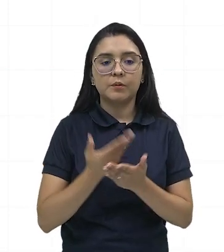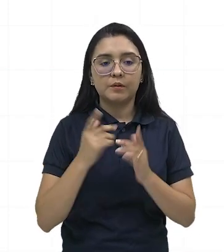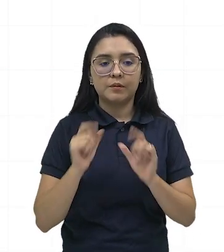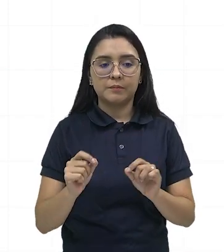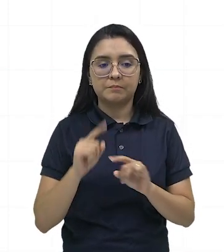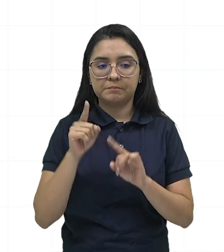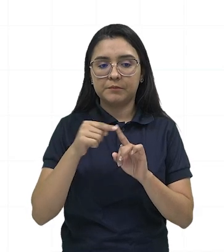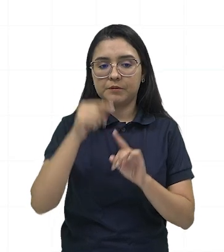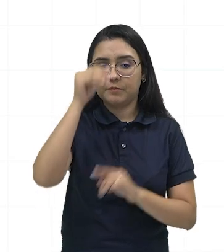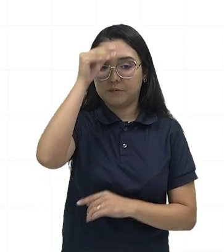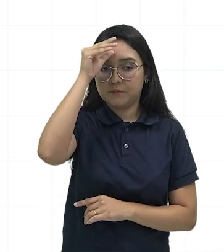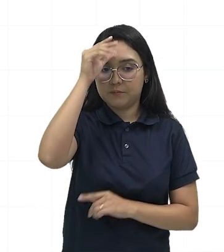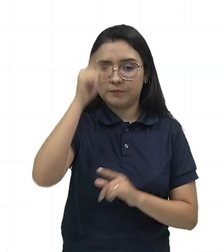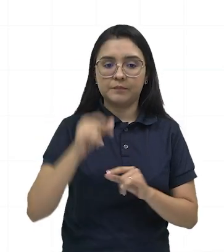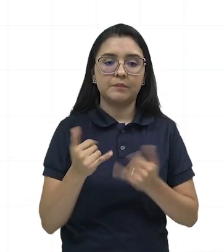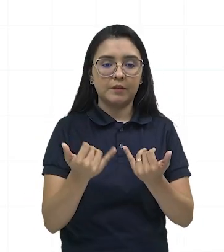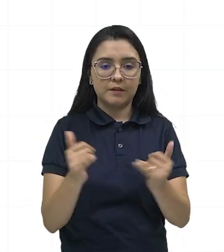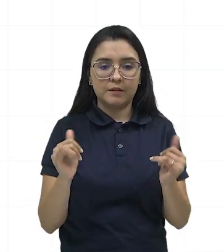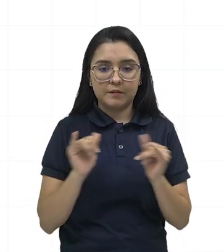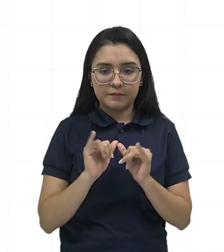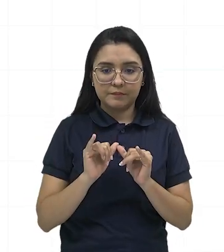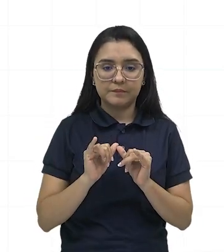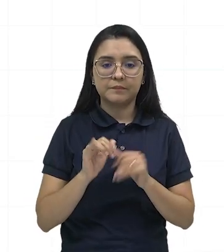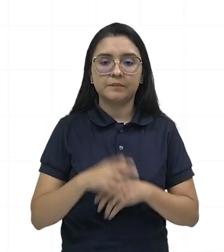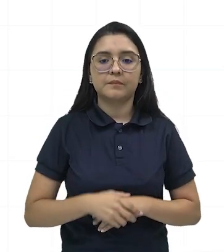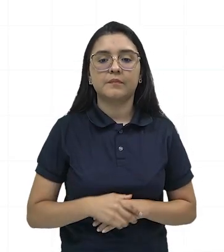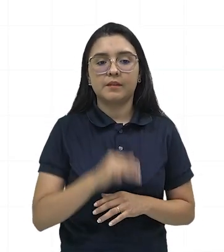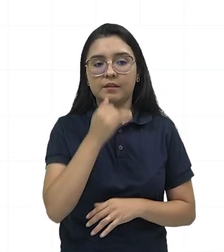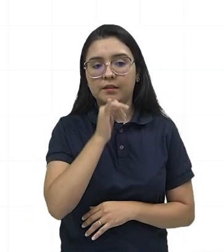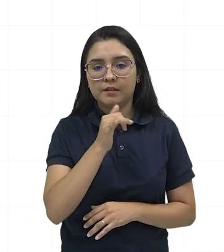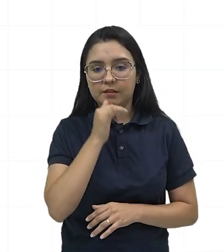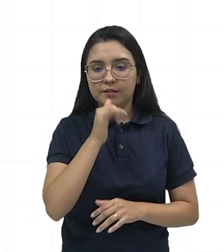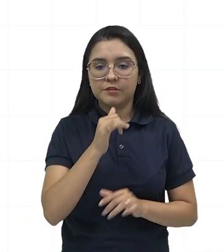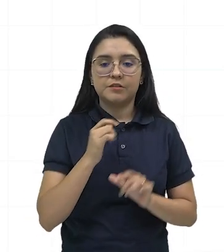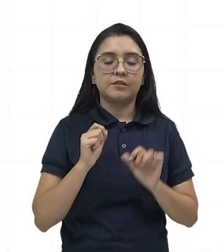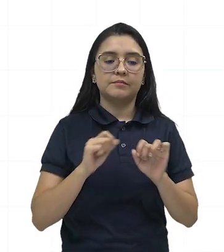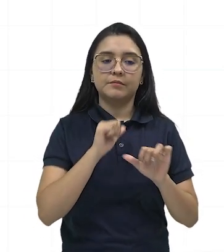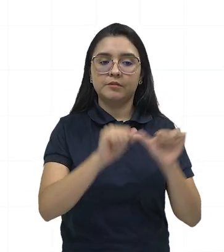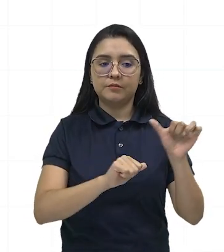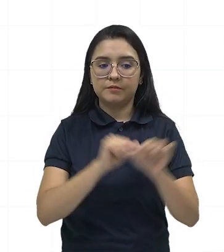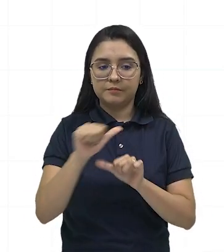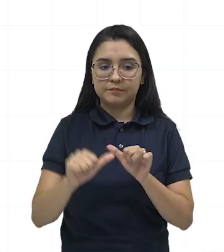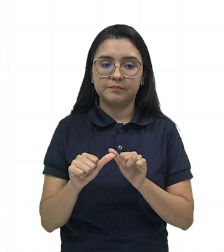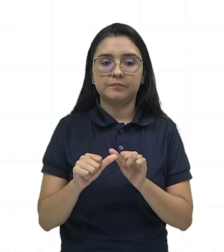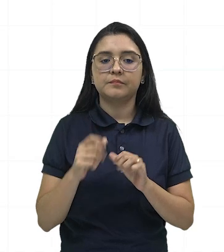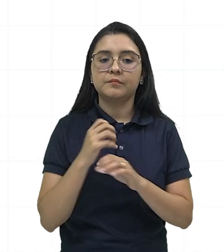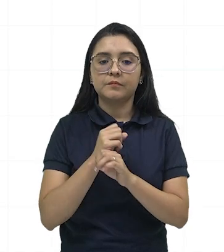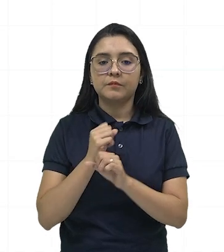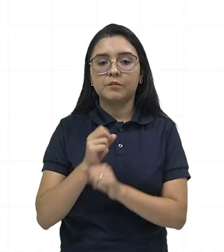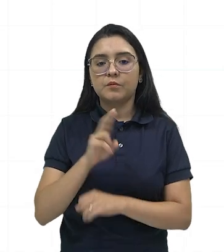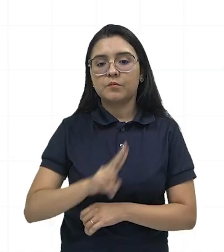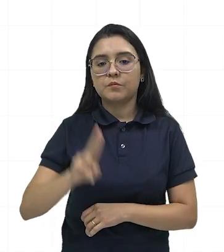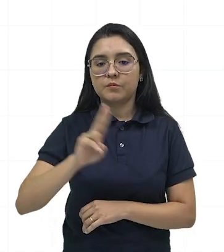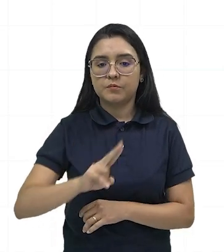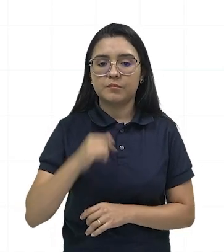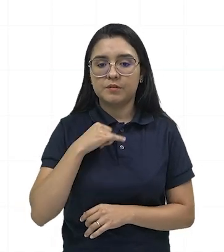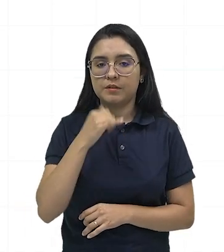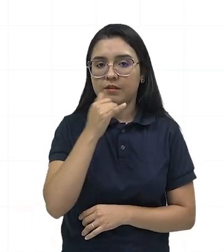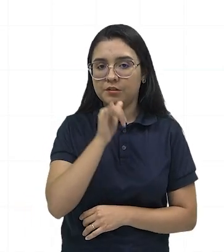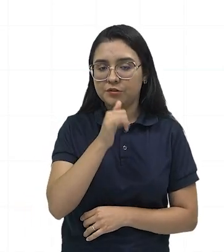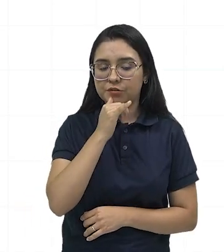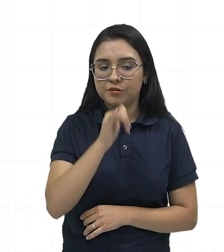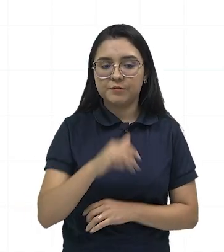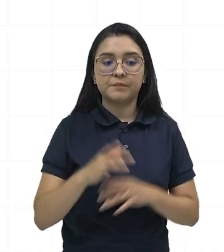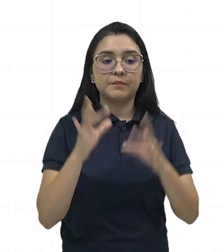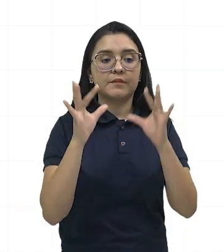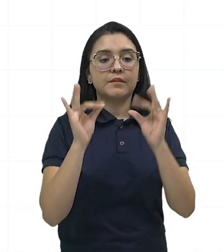objeto de conhecimento circuitos elétricos, transformações de energia, cálculo de consumo de energia elétrica.